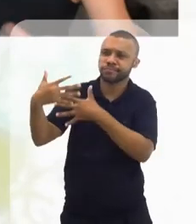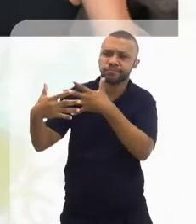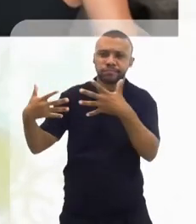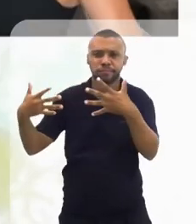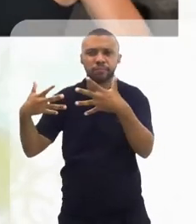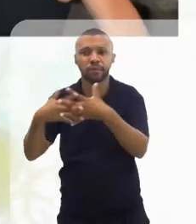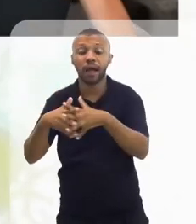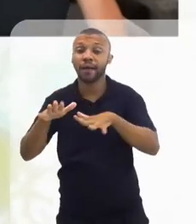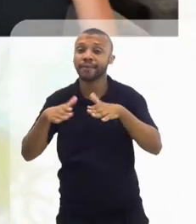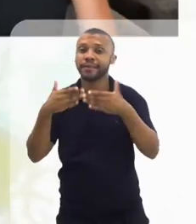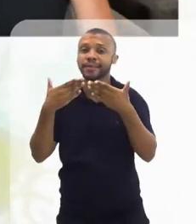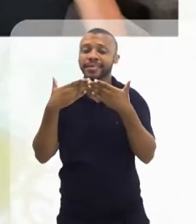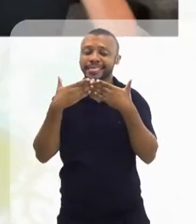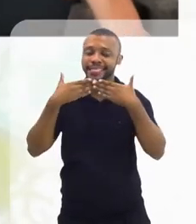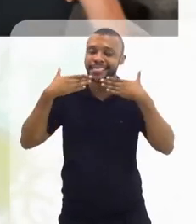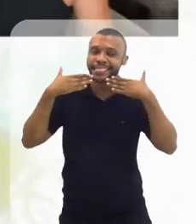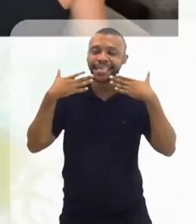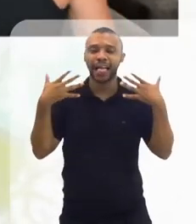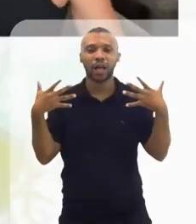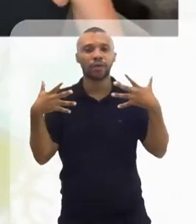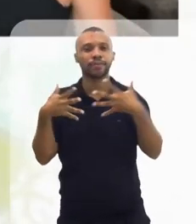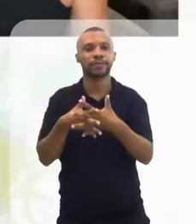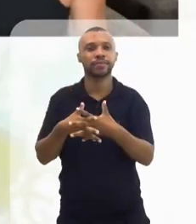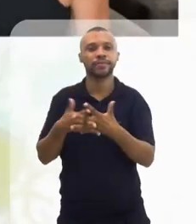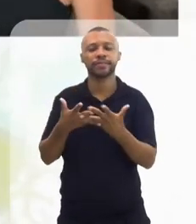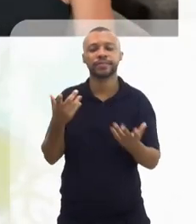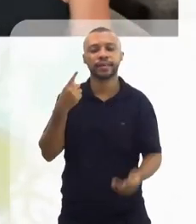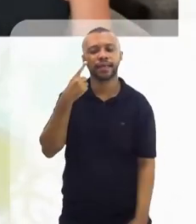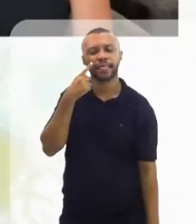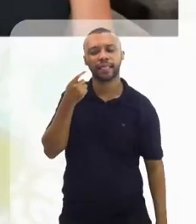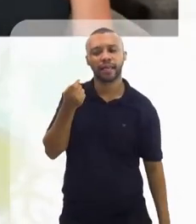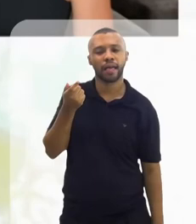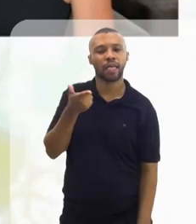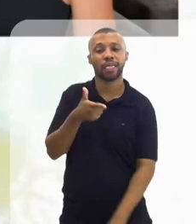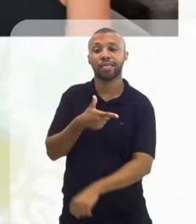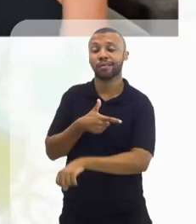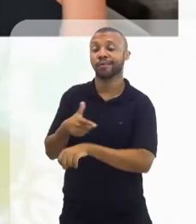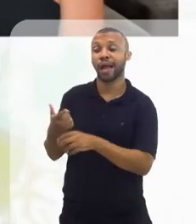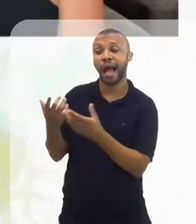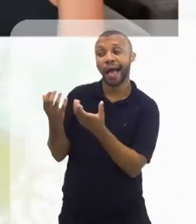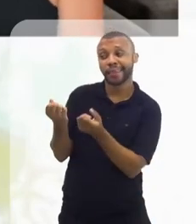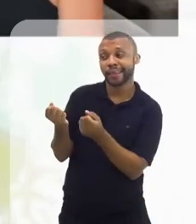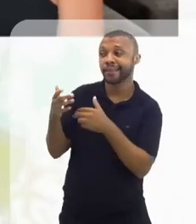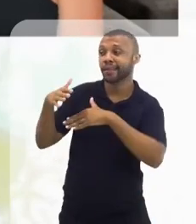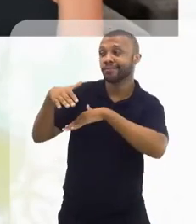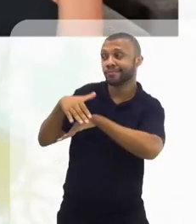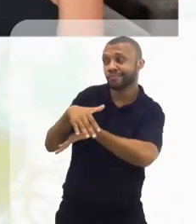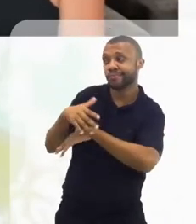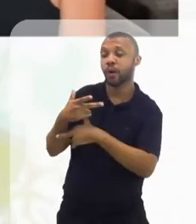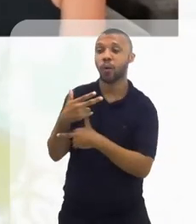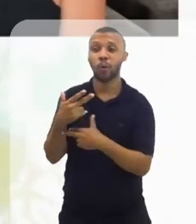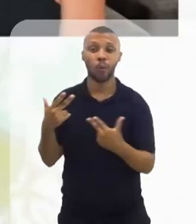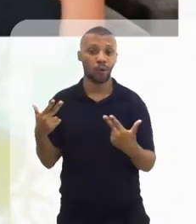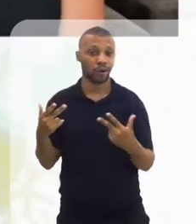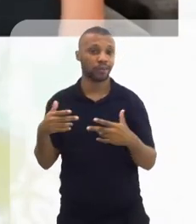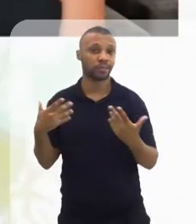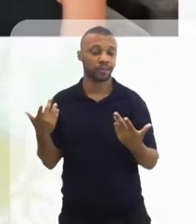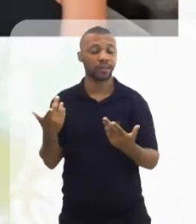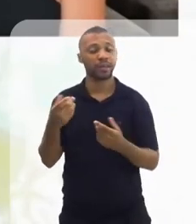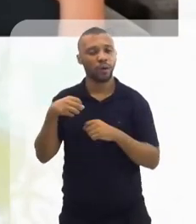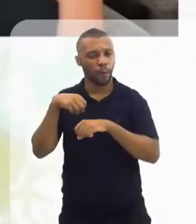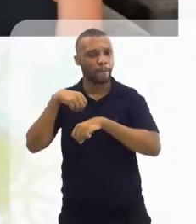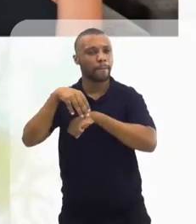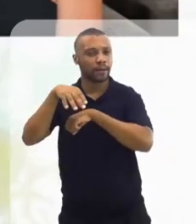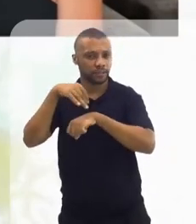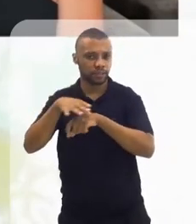vai virando uma bola de Às vezes, neve, e quando simpatia você. confundida com, né, benevolência de aceitar as coisas.